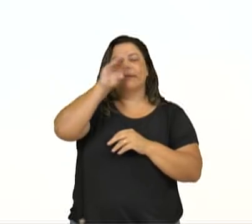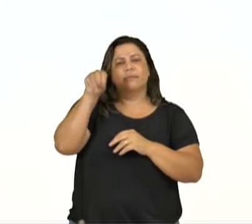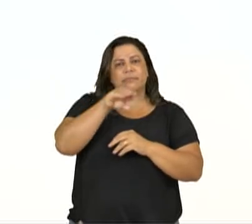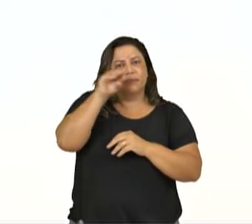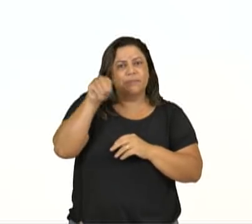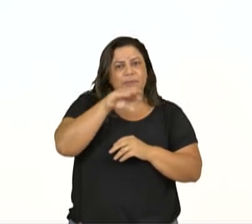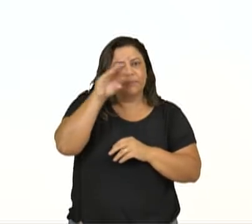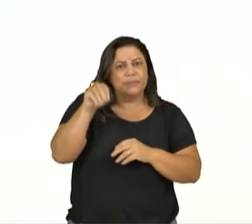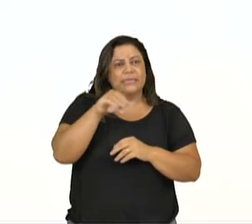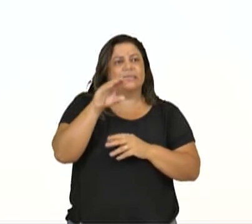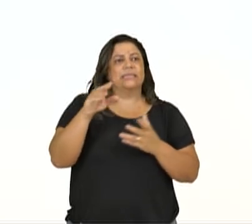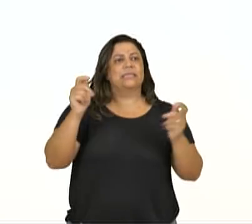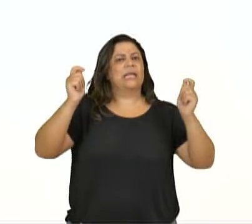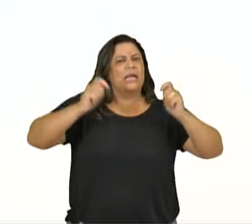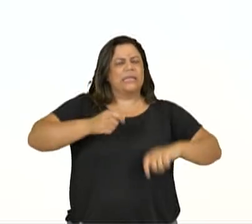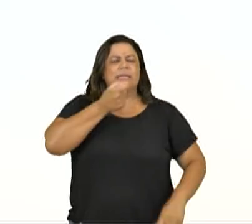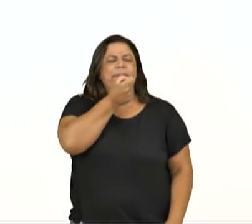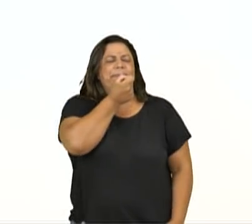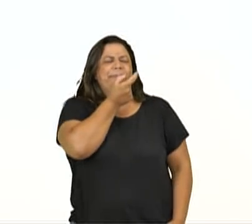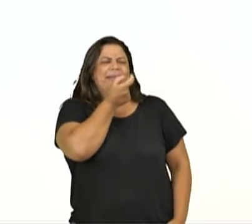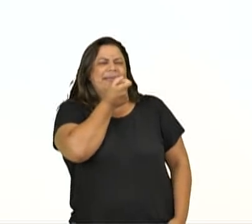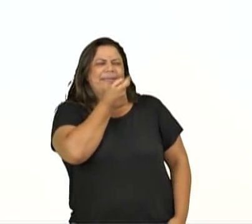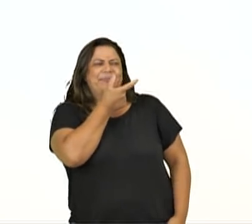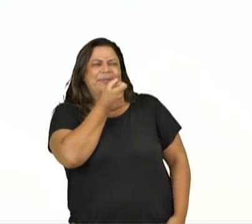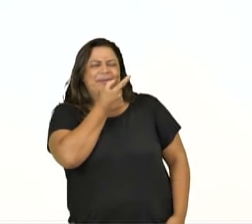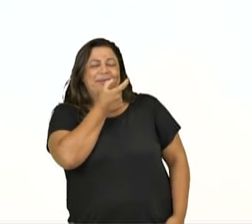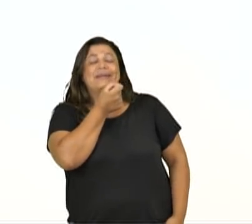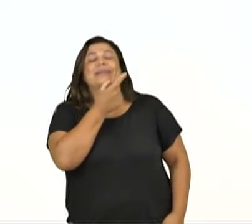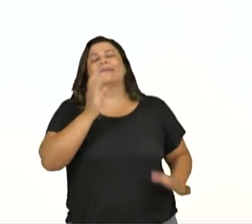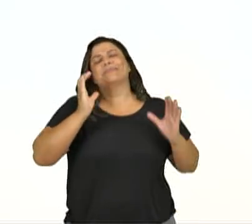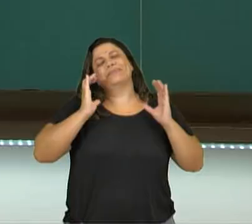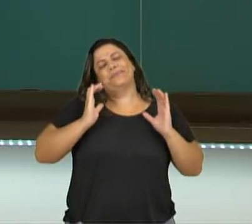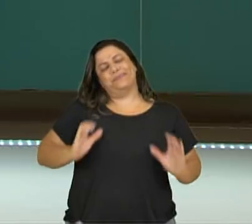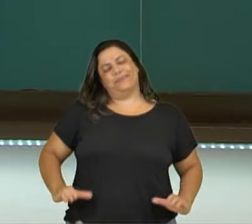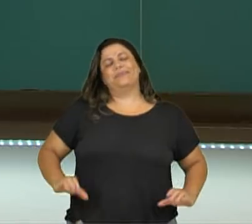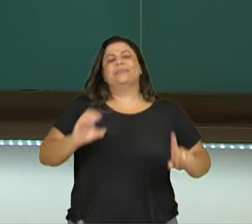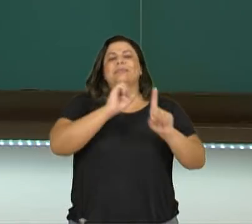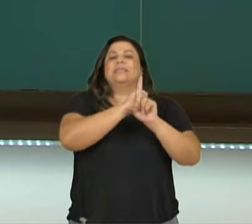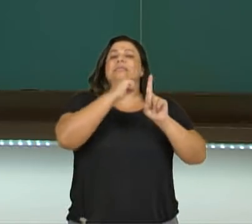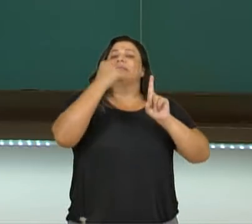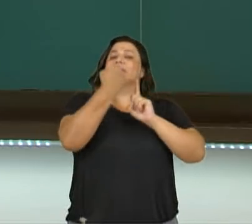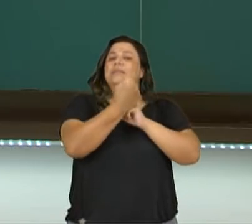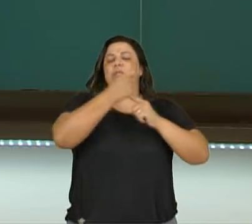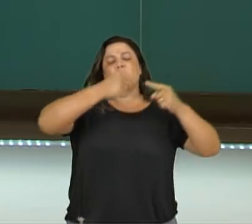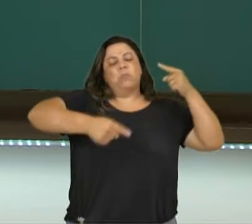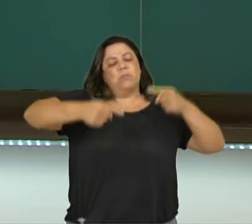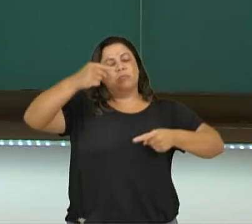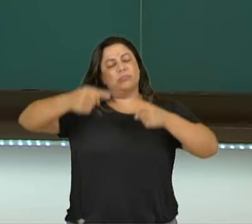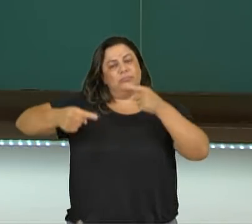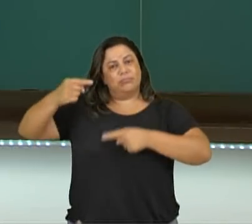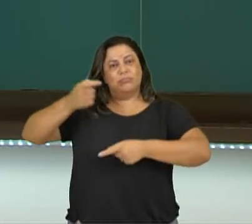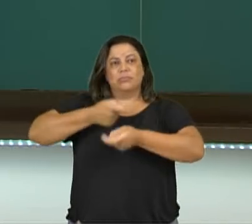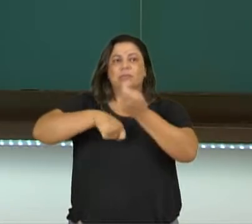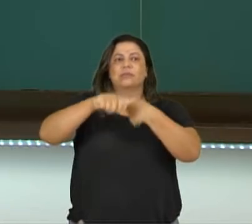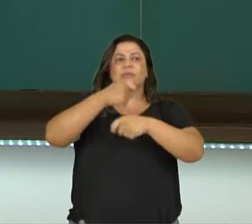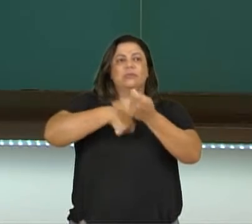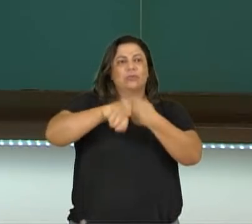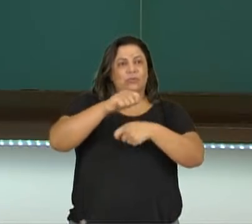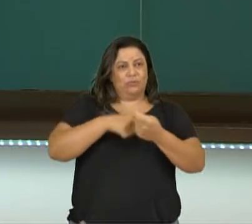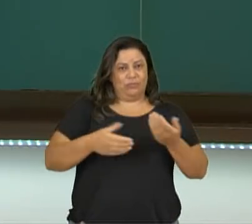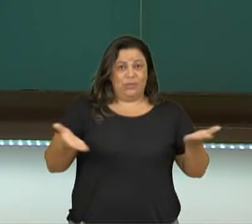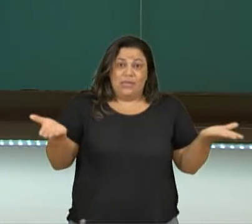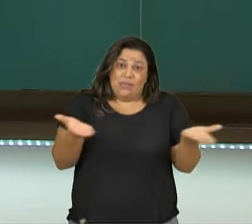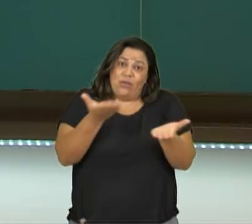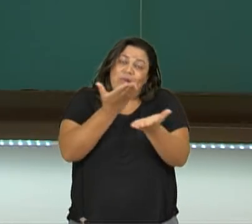conter uma crítica sarcástica a um determinado comportamento social, situação política ou economia, né?